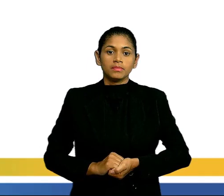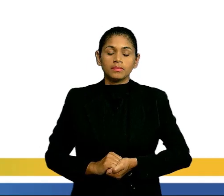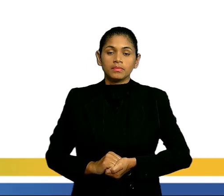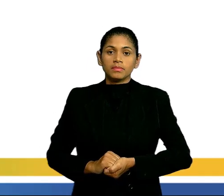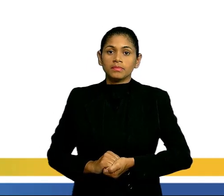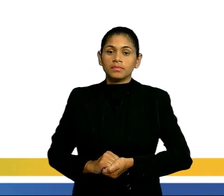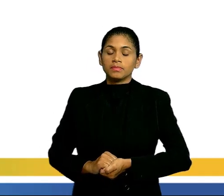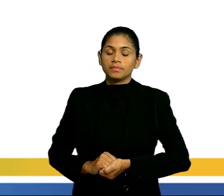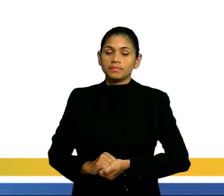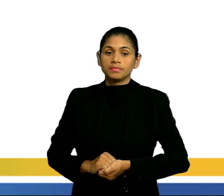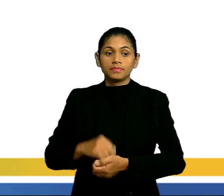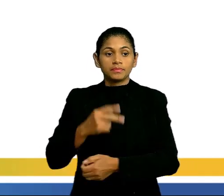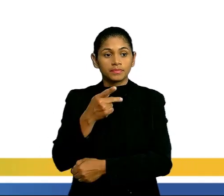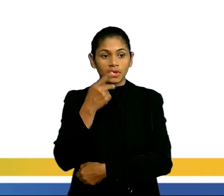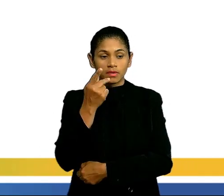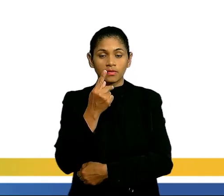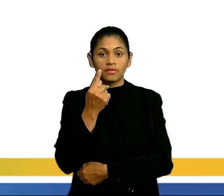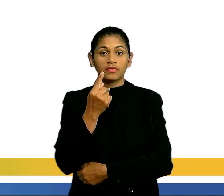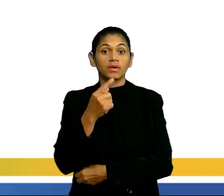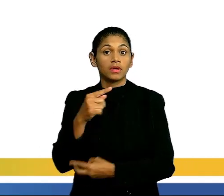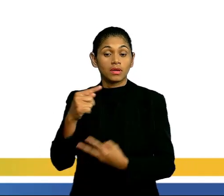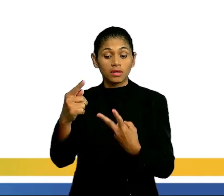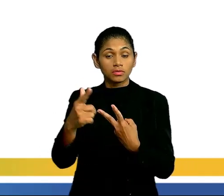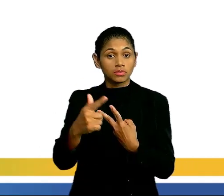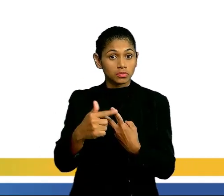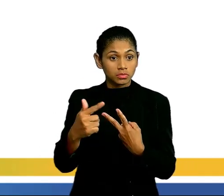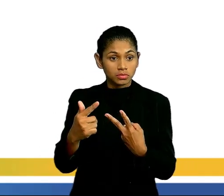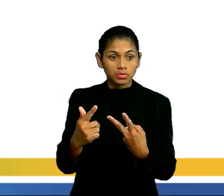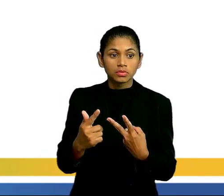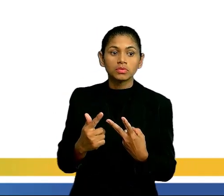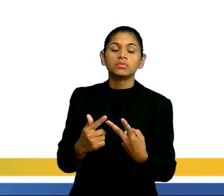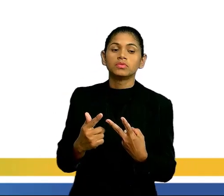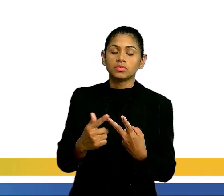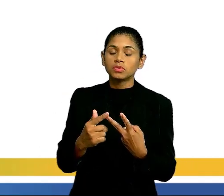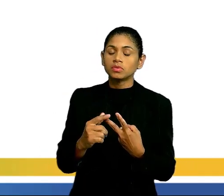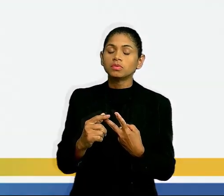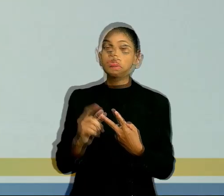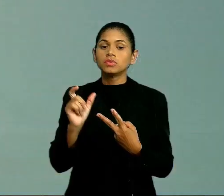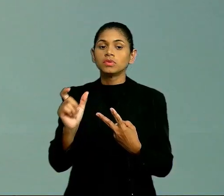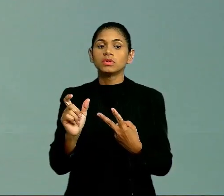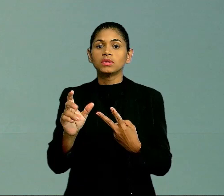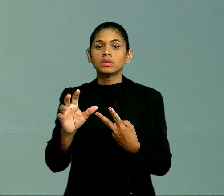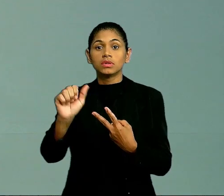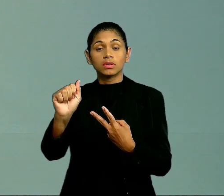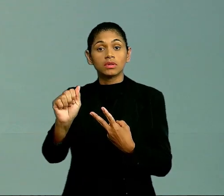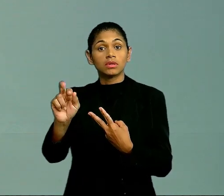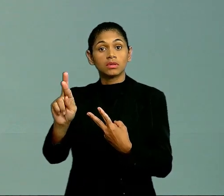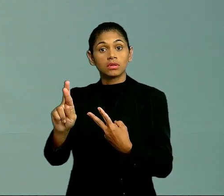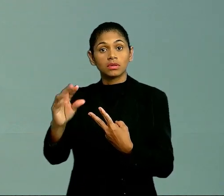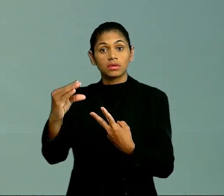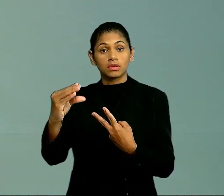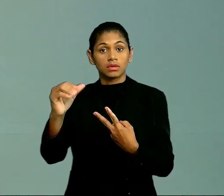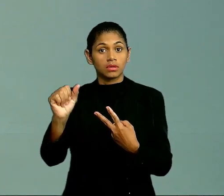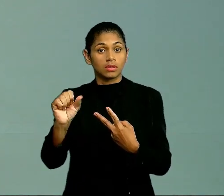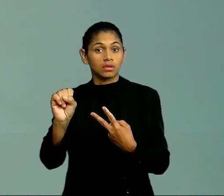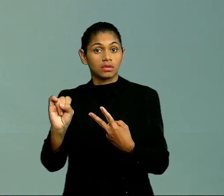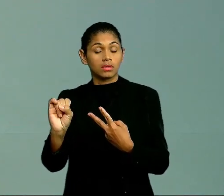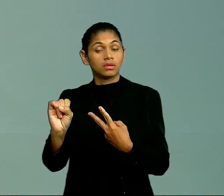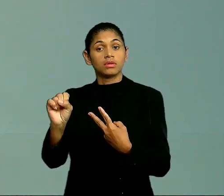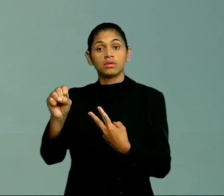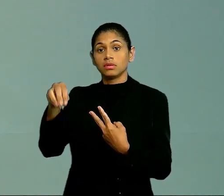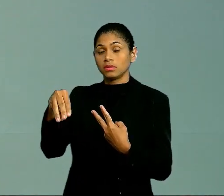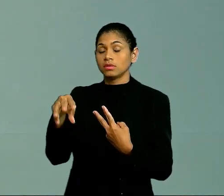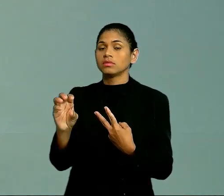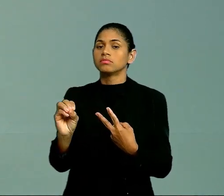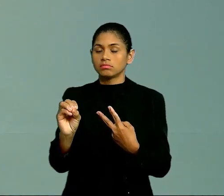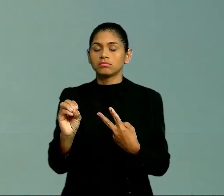E aí, ele vai falar de dois termos aí, o arcaísmo. Se você não sabe o que é arcaísmo, são termos